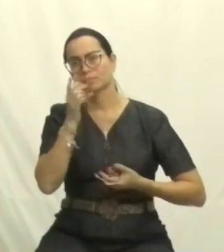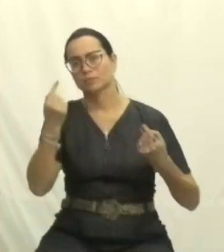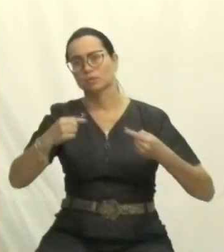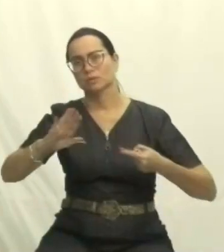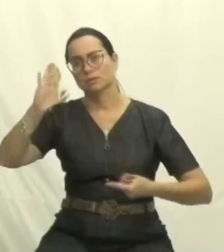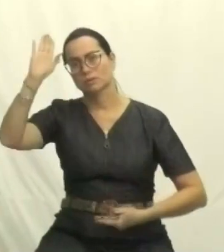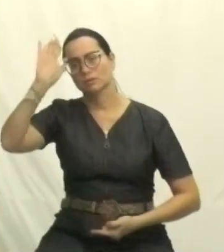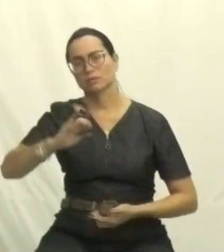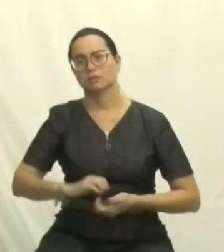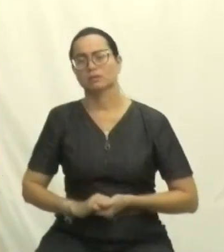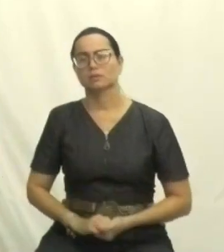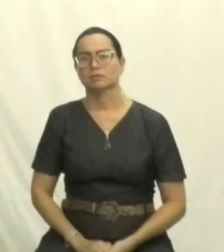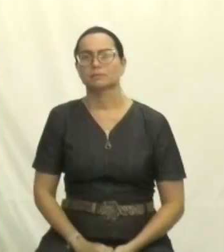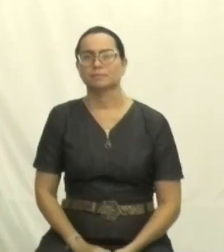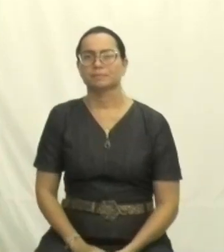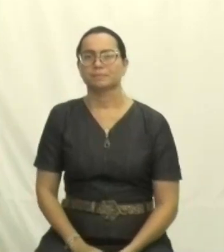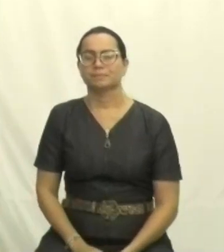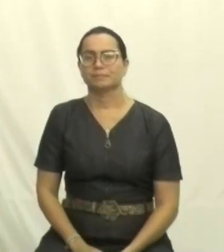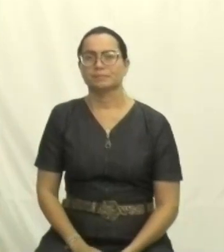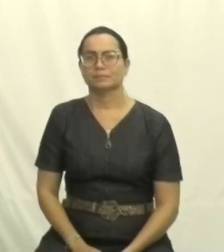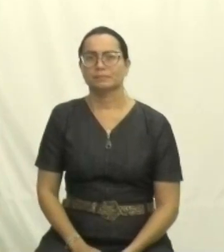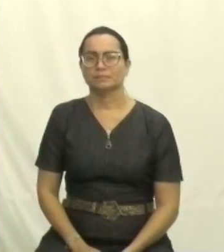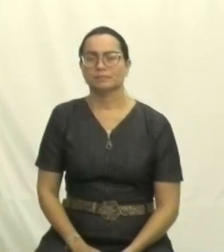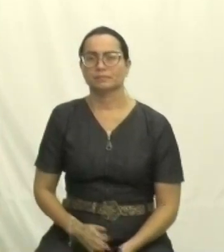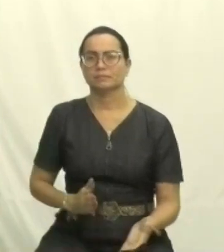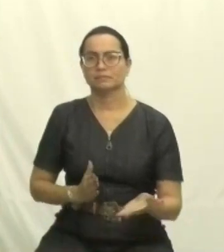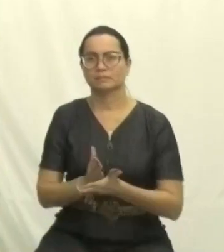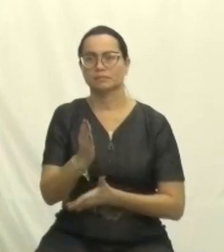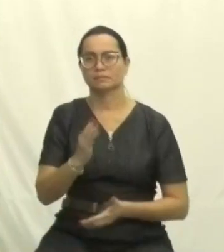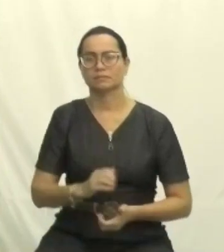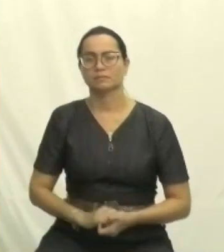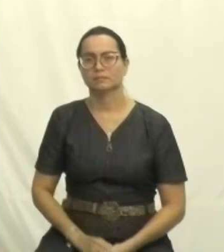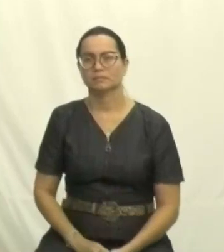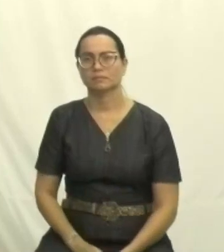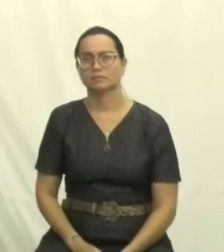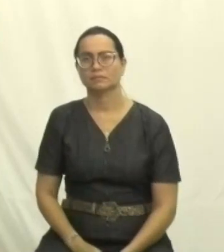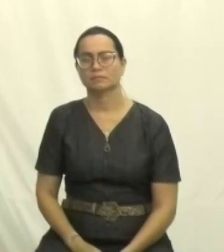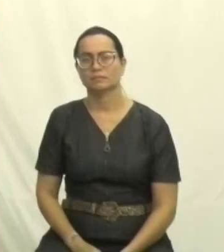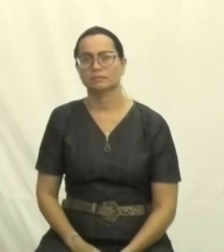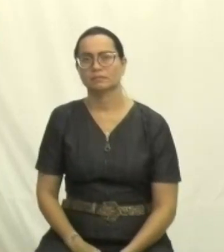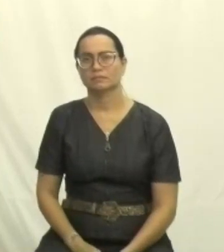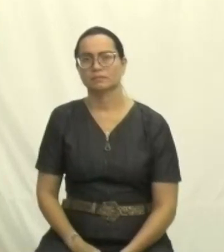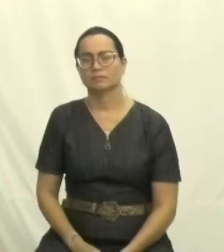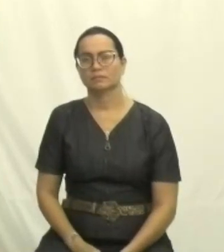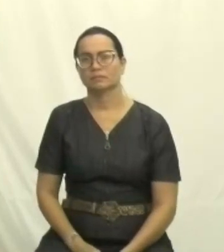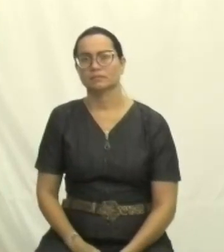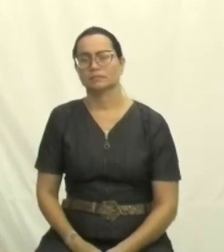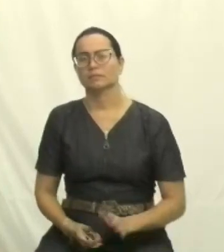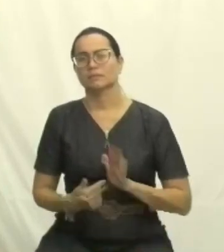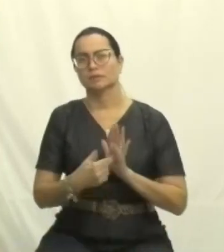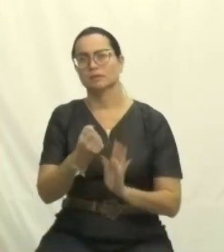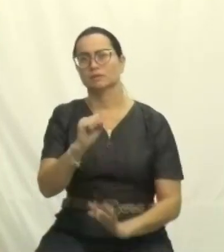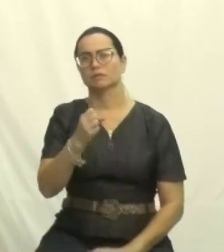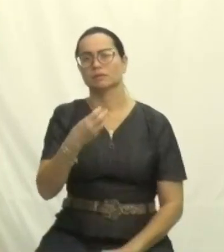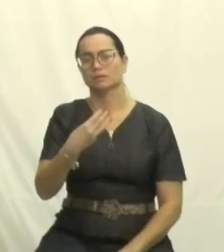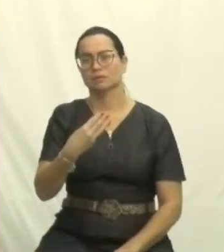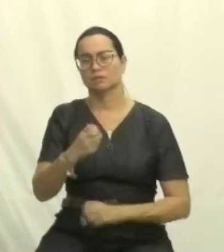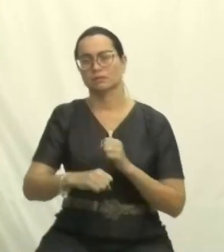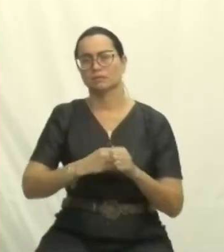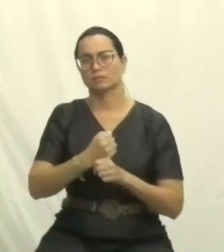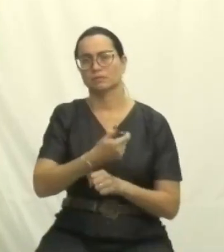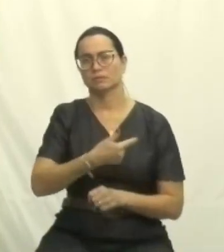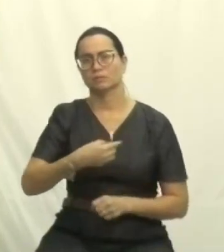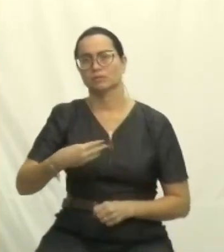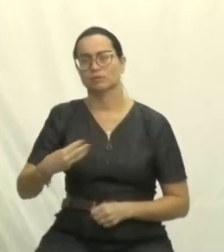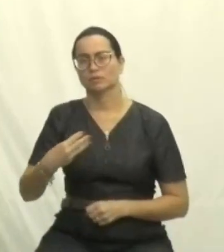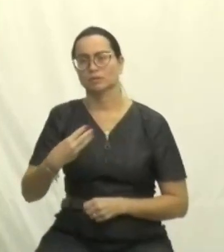favoráveis permaneçam como estão, os contrários se manifestem. Aprovado por unanimidade. Indicação 86/2023, autor